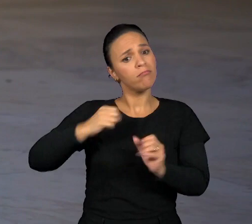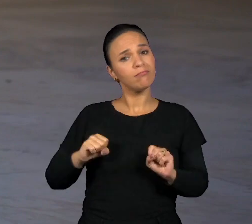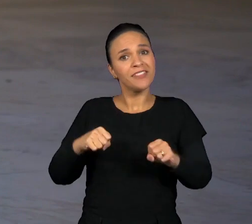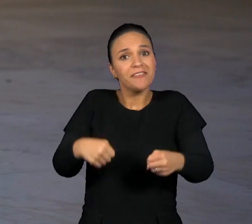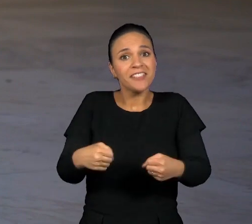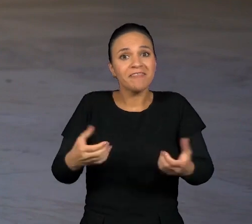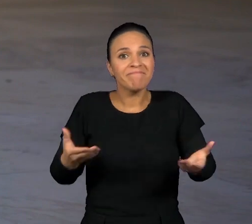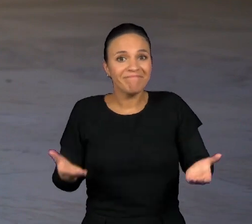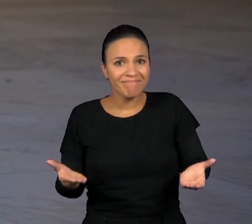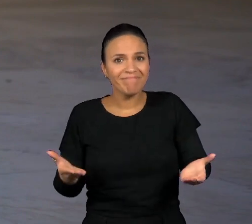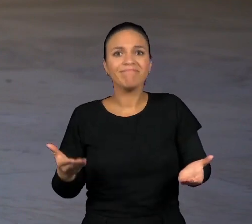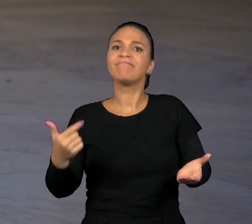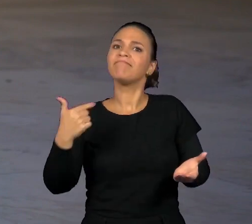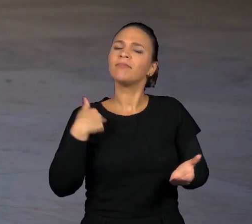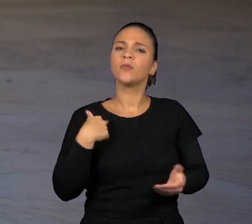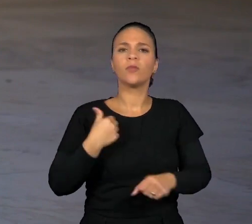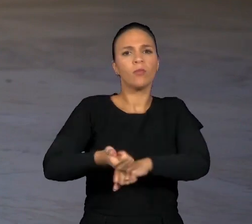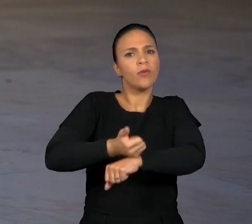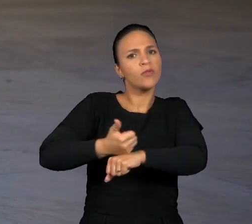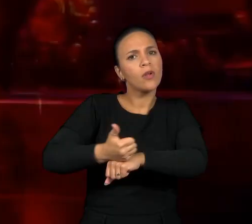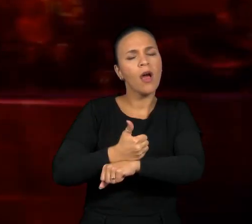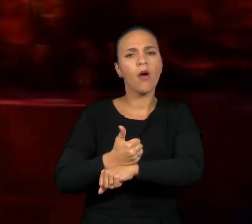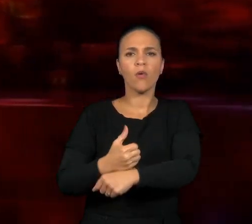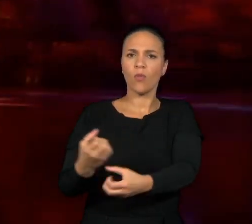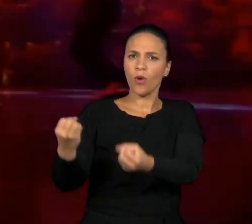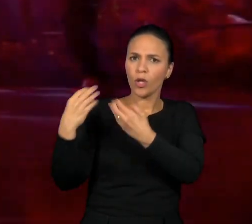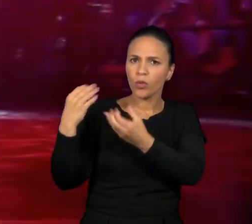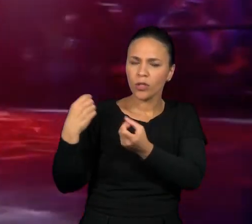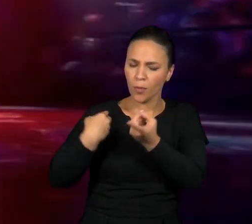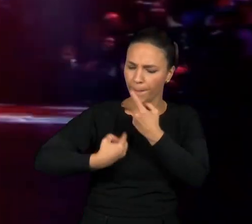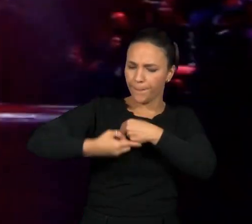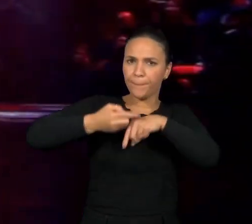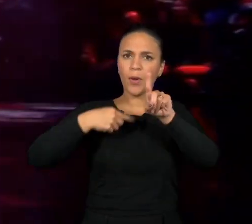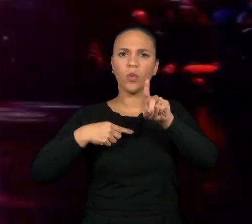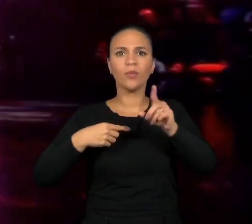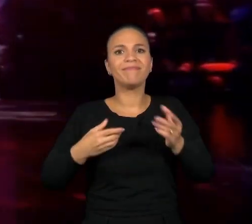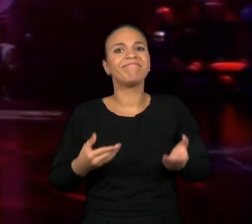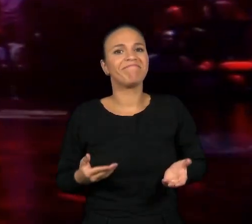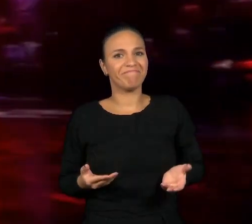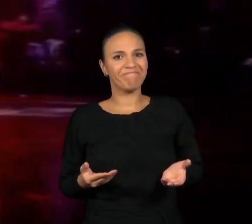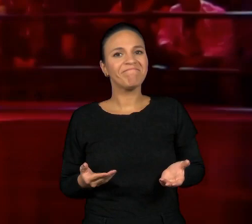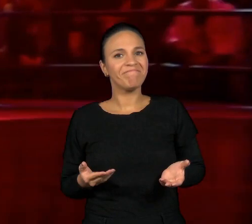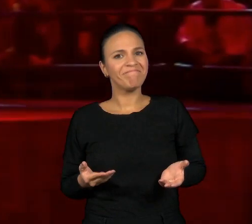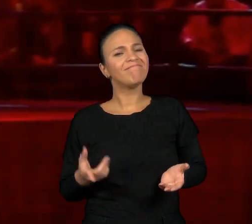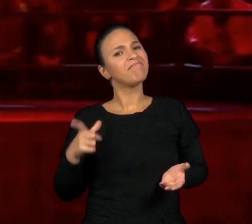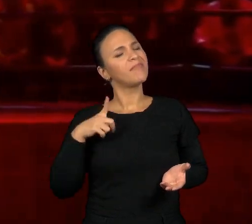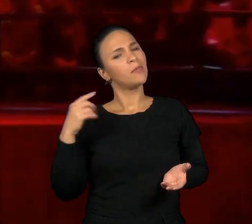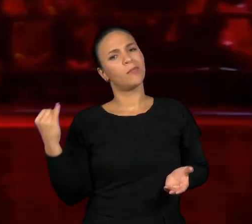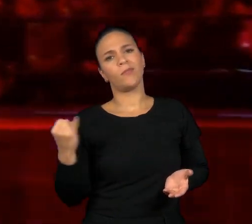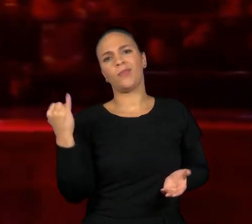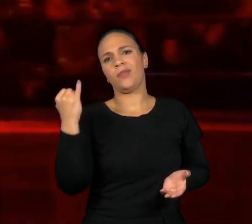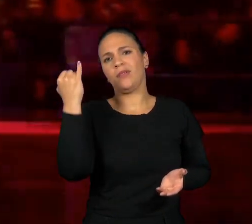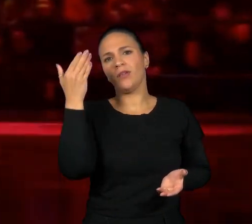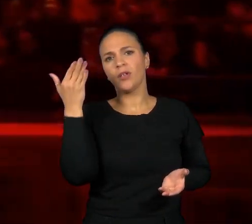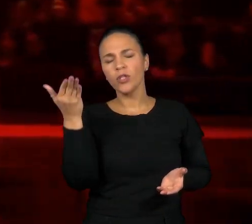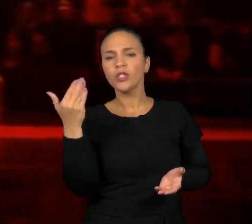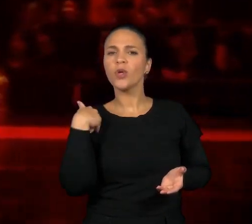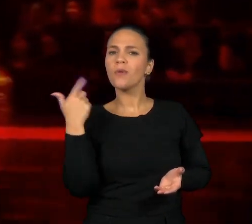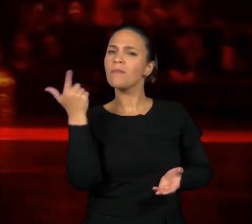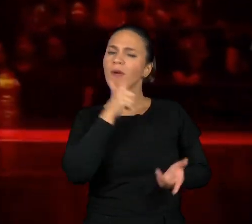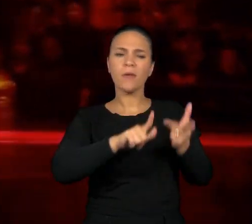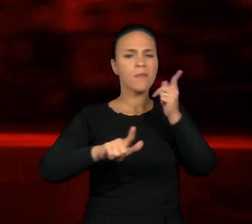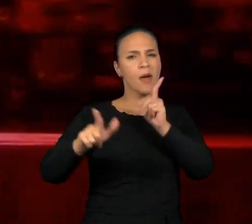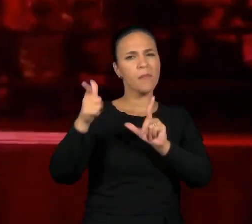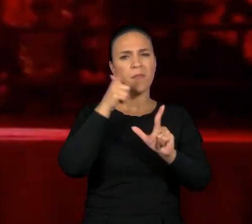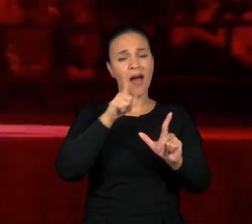né, através do meu profissionalismo, através da minha educação, então eu acho que isso tem uma grande porcentagem, né, de tudo que eu conquistei e ainda